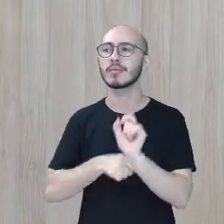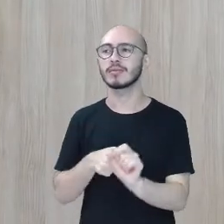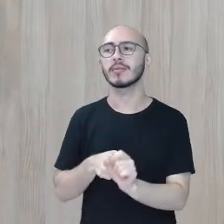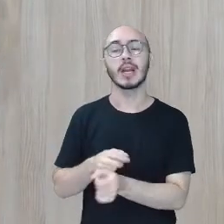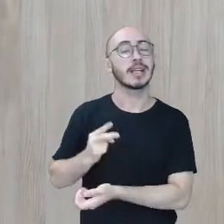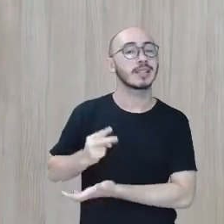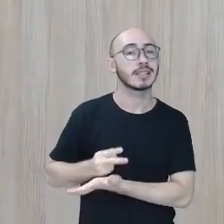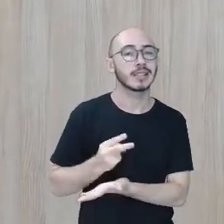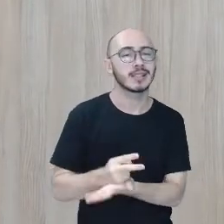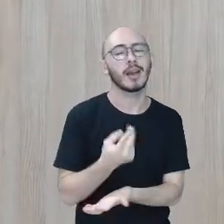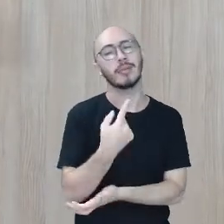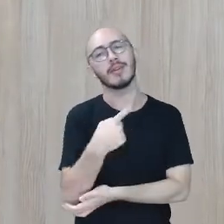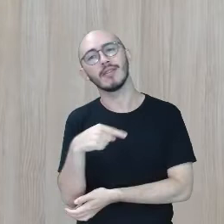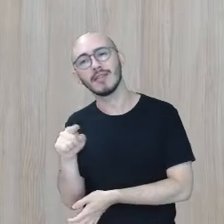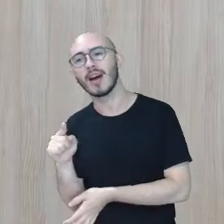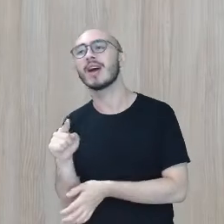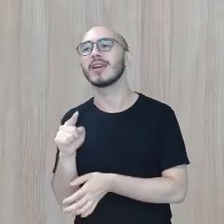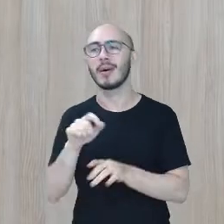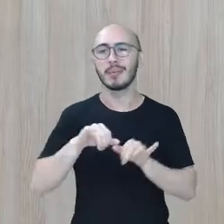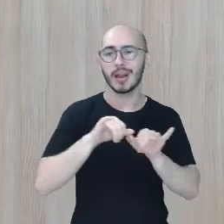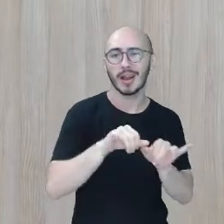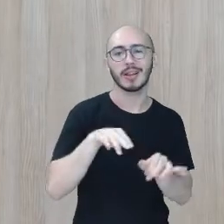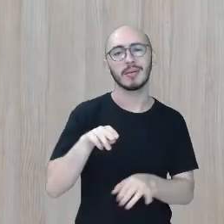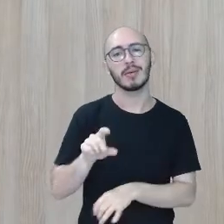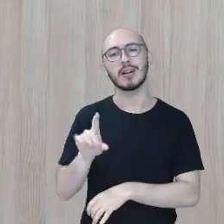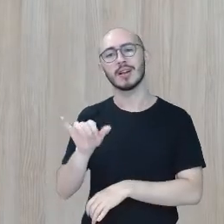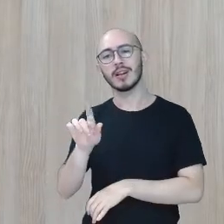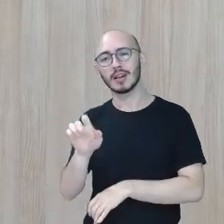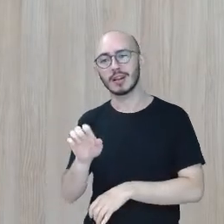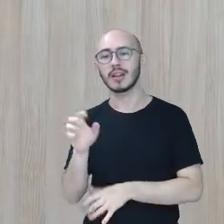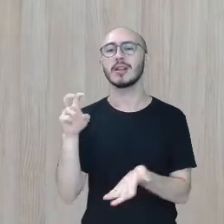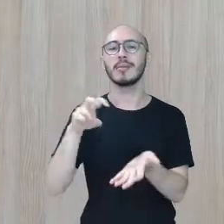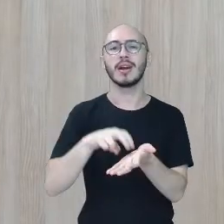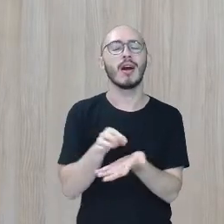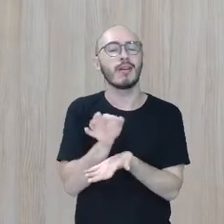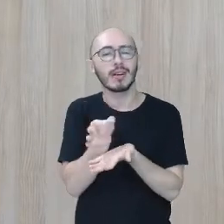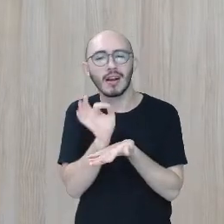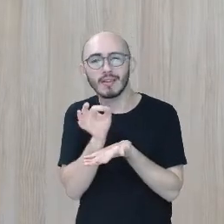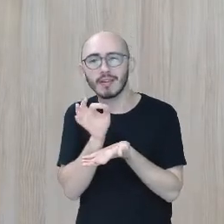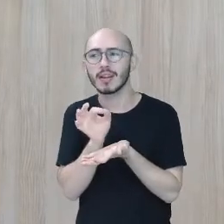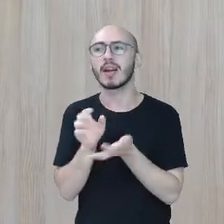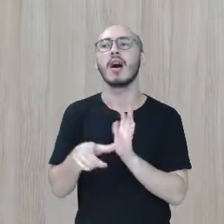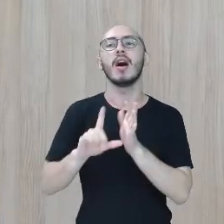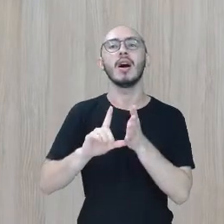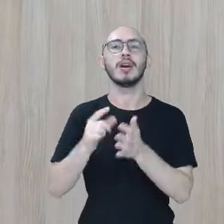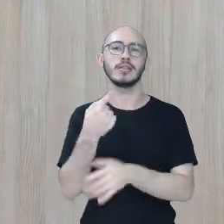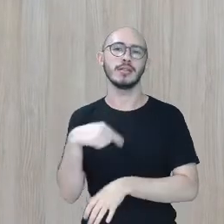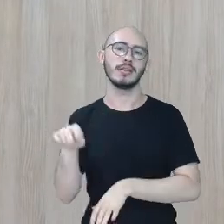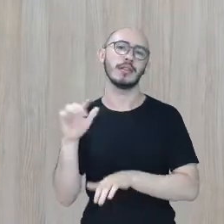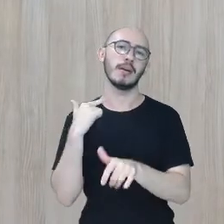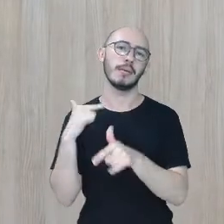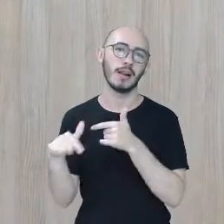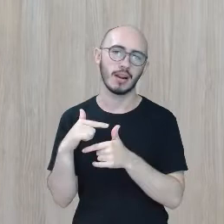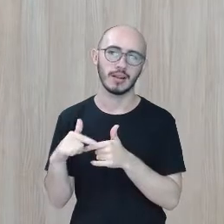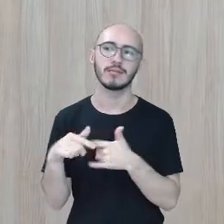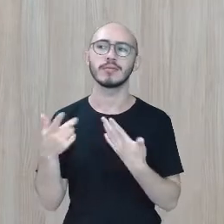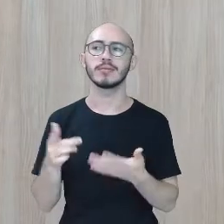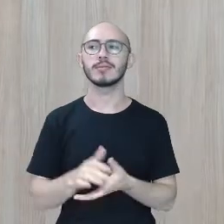costuma frequentar muito o mercado da Madalena de manhã para tomar aquele cafezinho, né? Antes de ir para o trabalho, né? Então